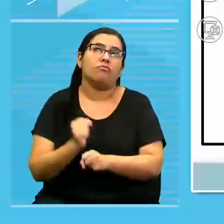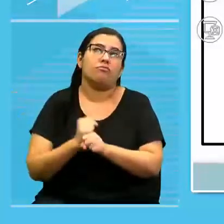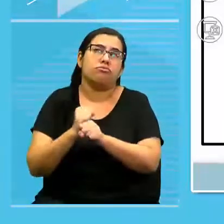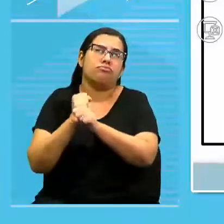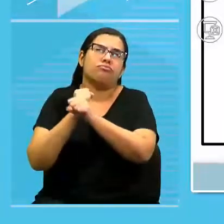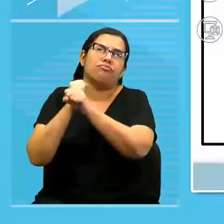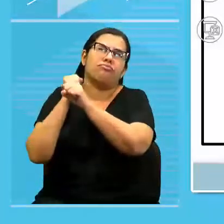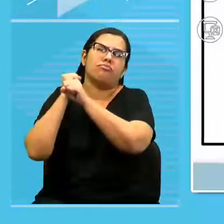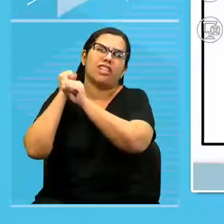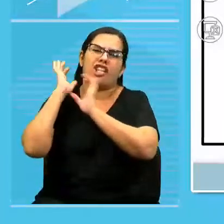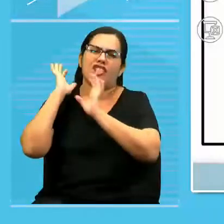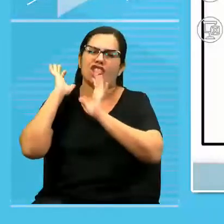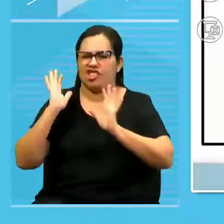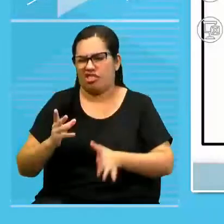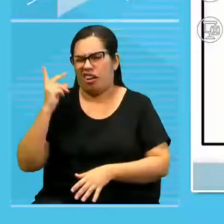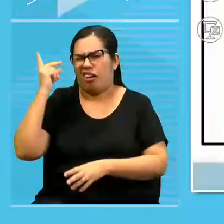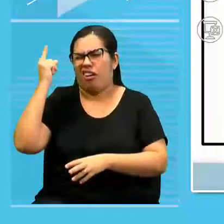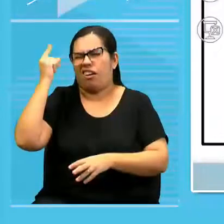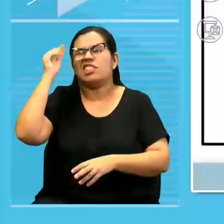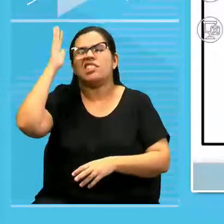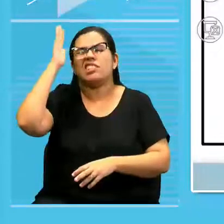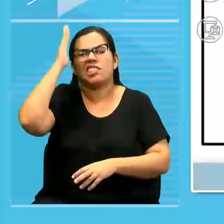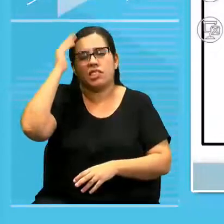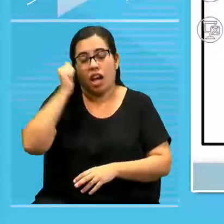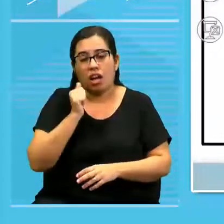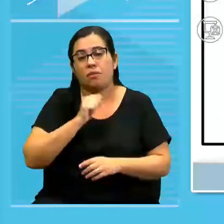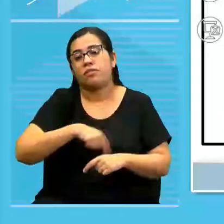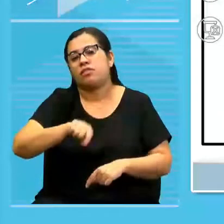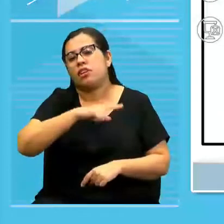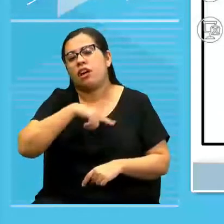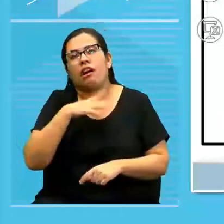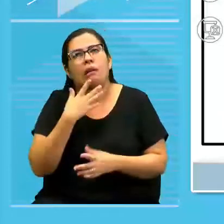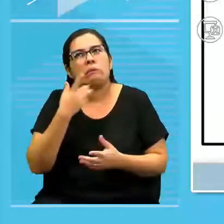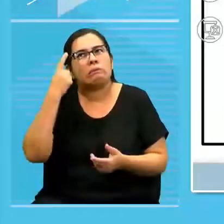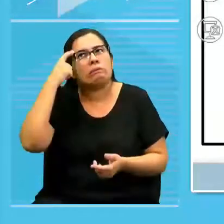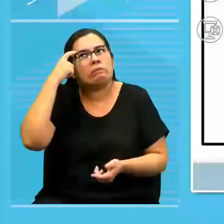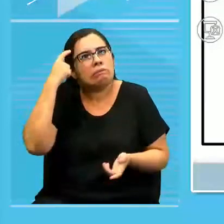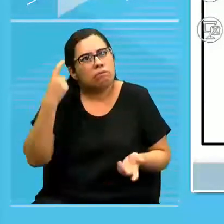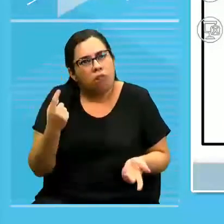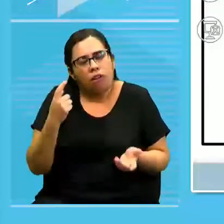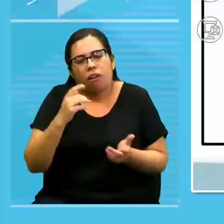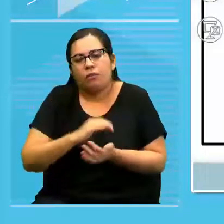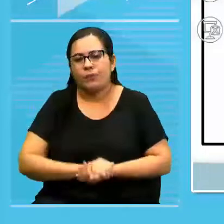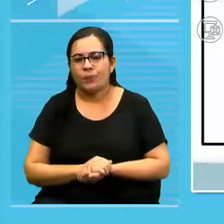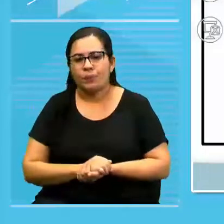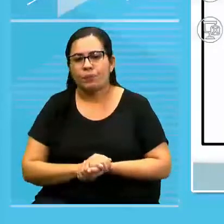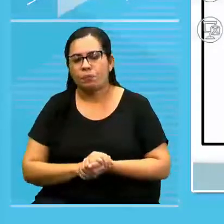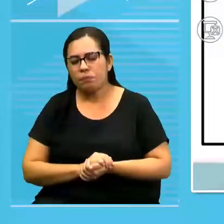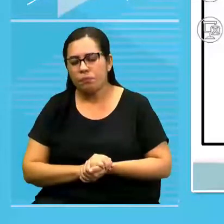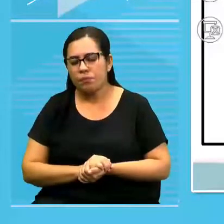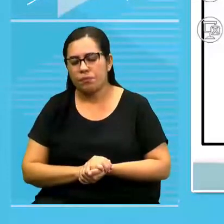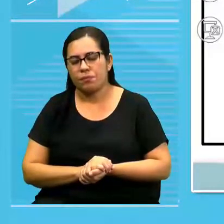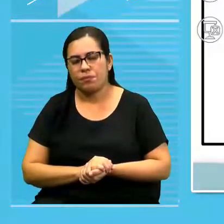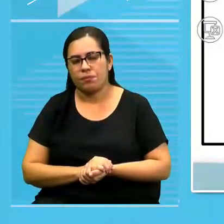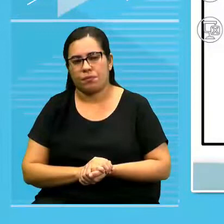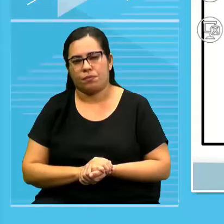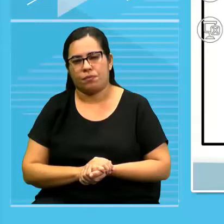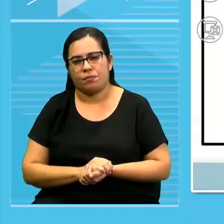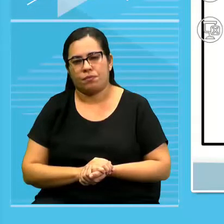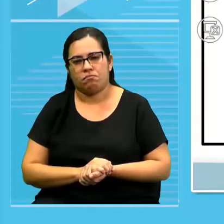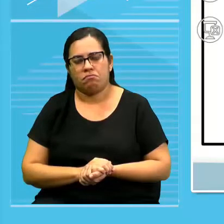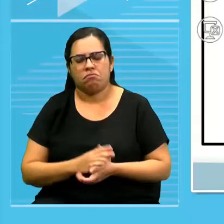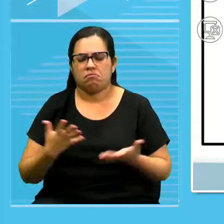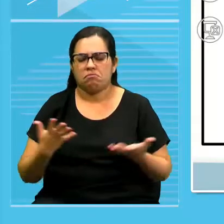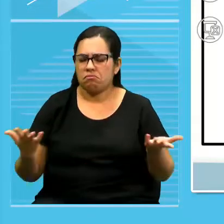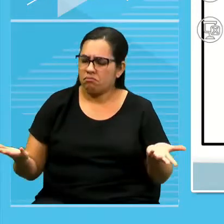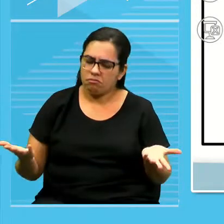gente é importante também quebrar aquela ideia que a gente sempre tem assim Ah quem é que precisa aprender